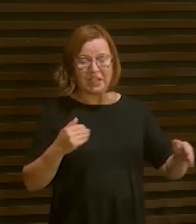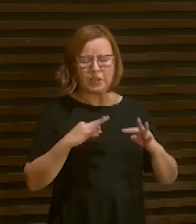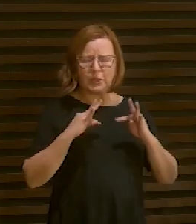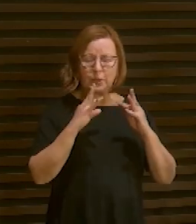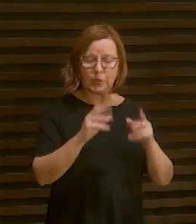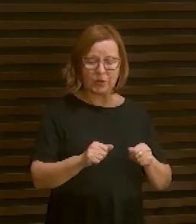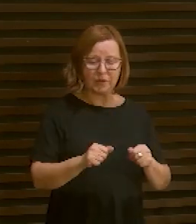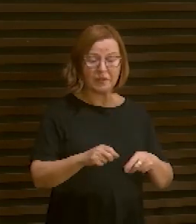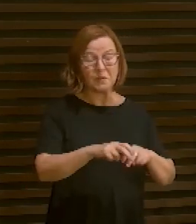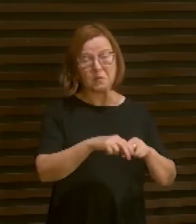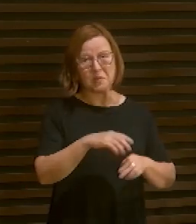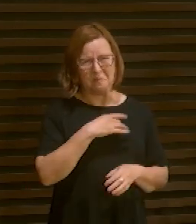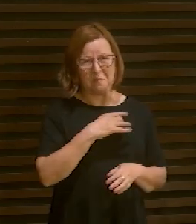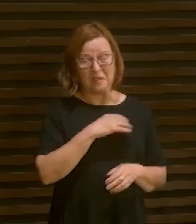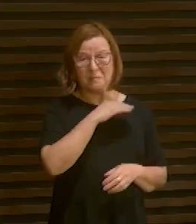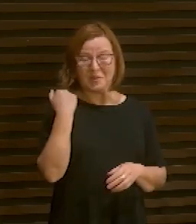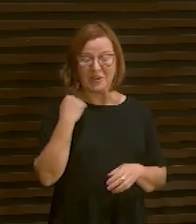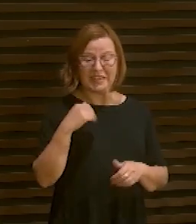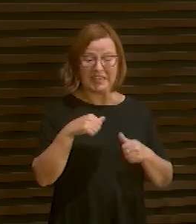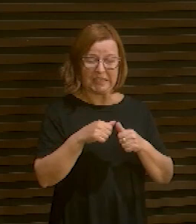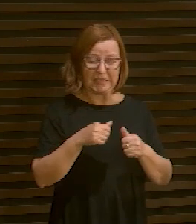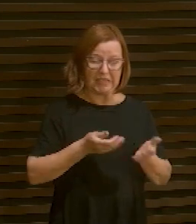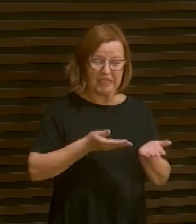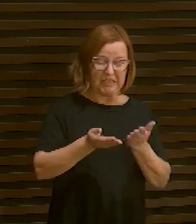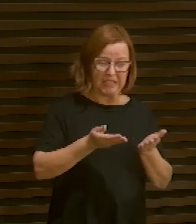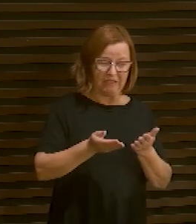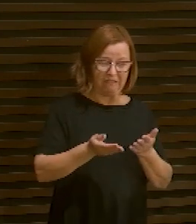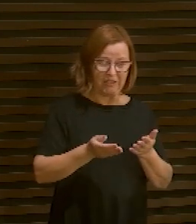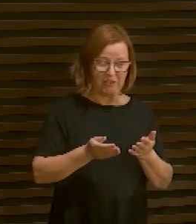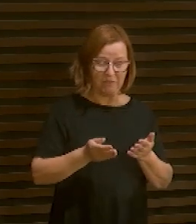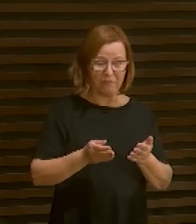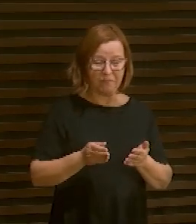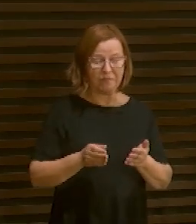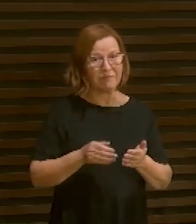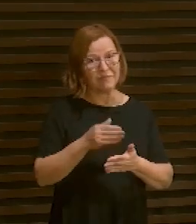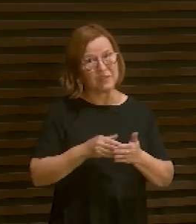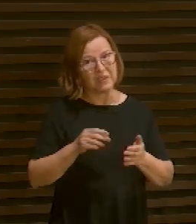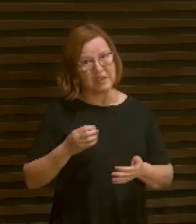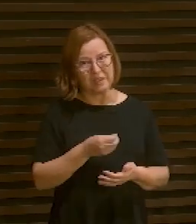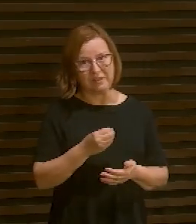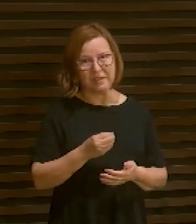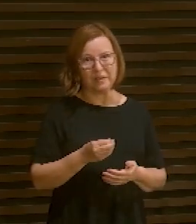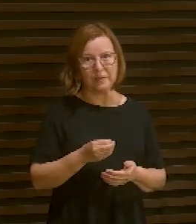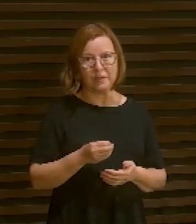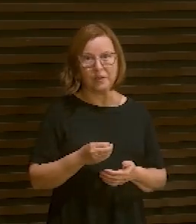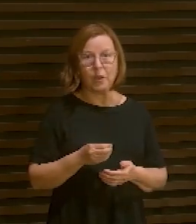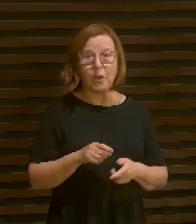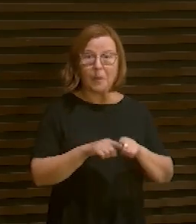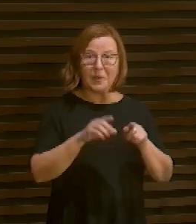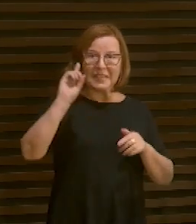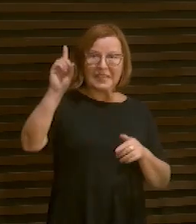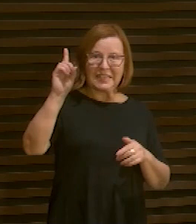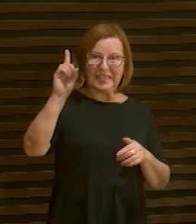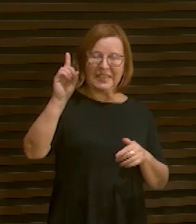estavam sujeitos à servidão por toda a vida. Pois ele evidentemente não socorre anjos, mas